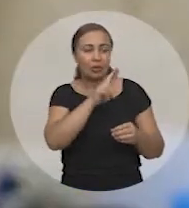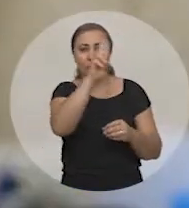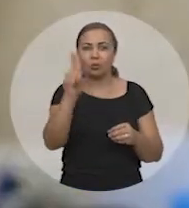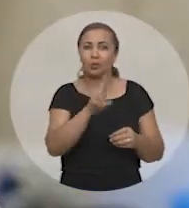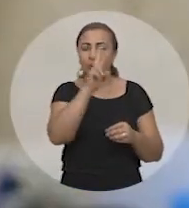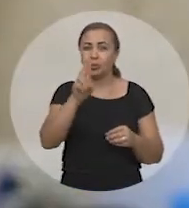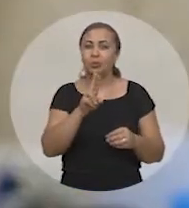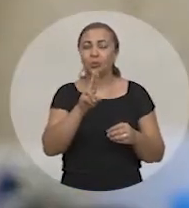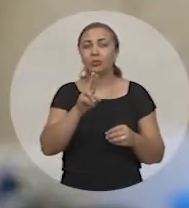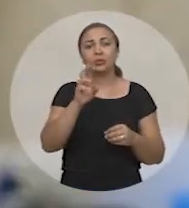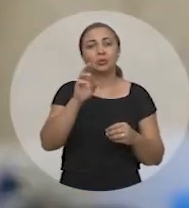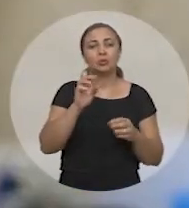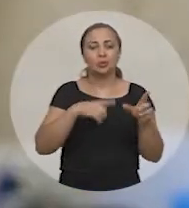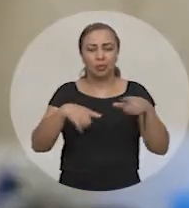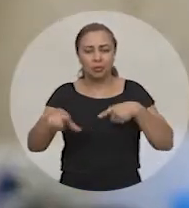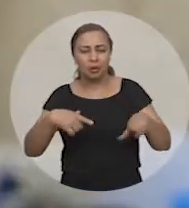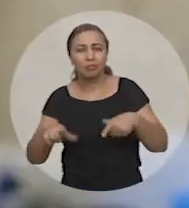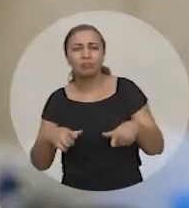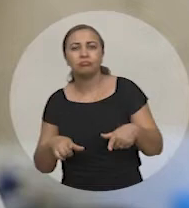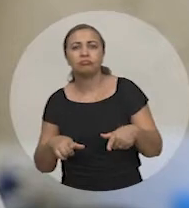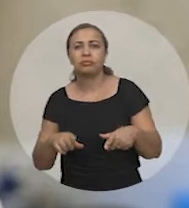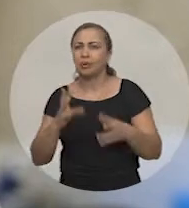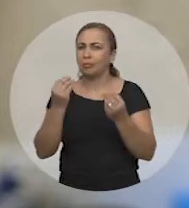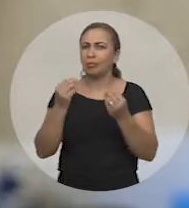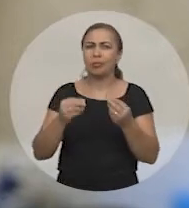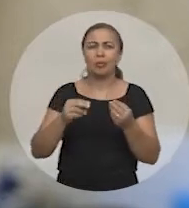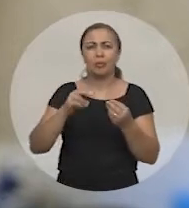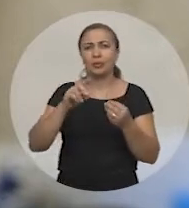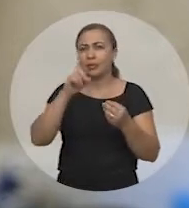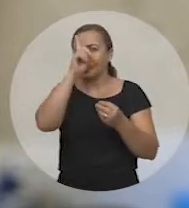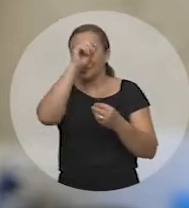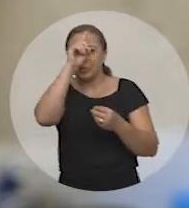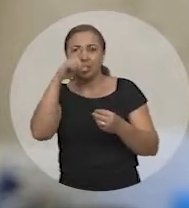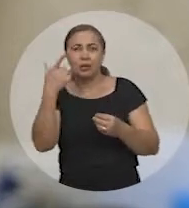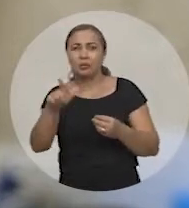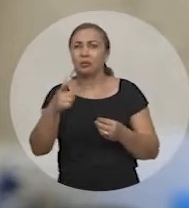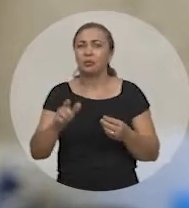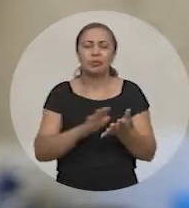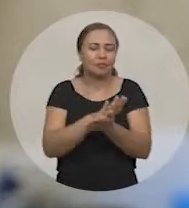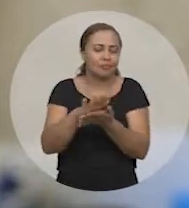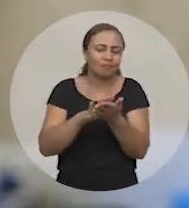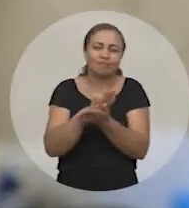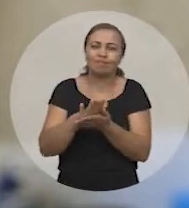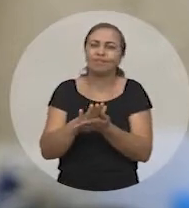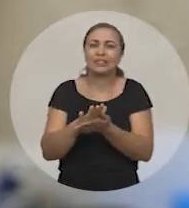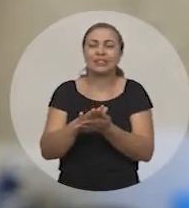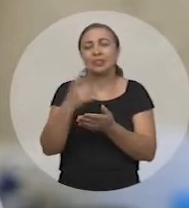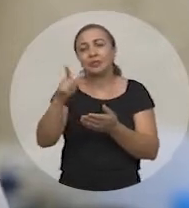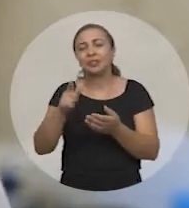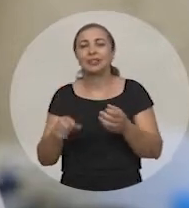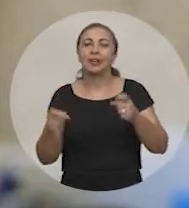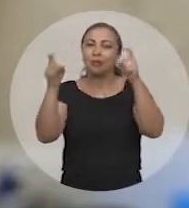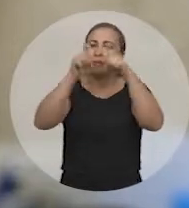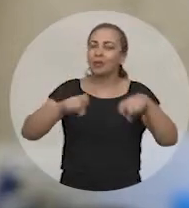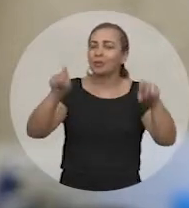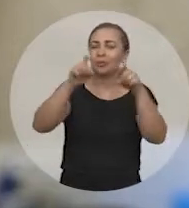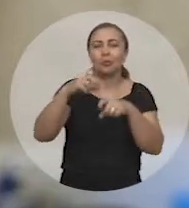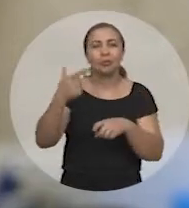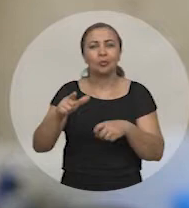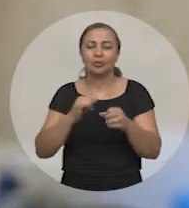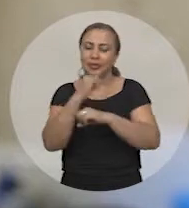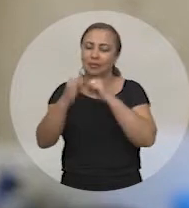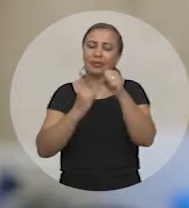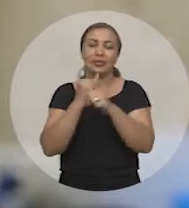intencionamento no uso da ferramenta né porque muitas unidades Não dispunham as vezes nem de um computador nem de